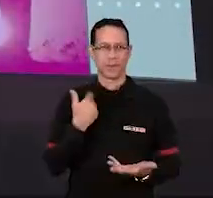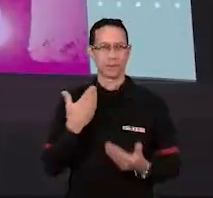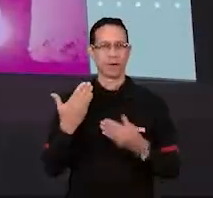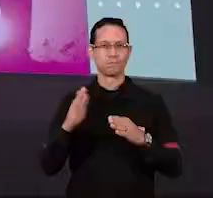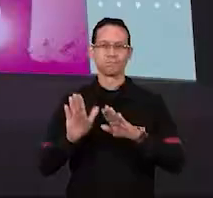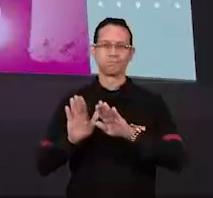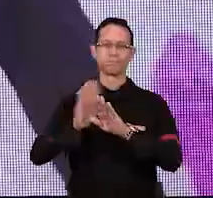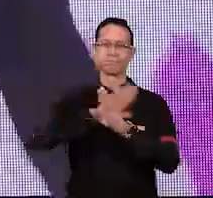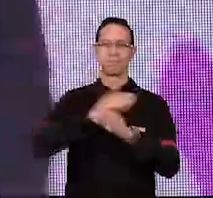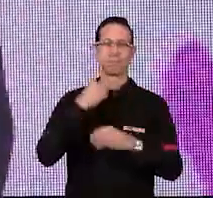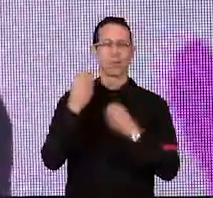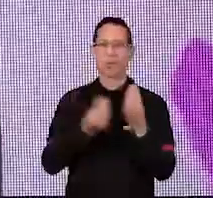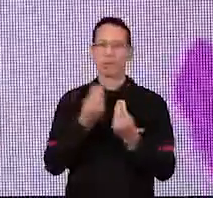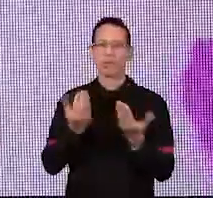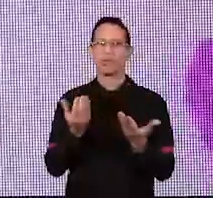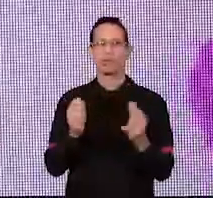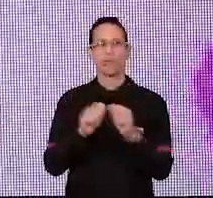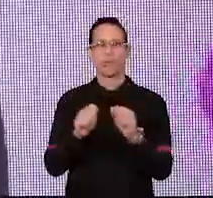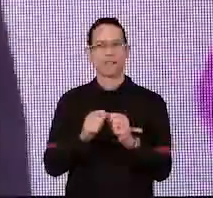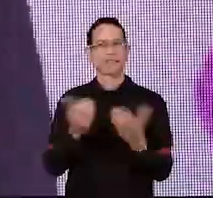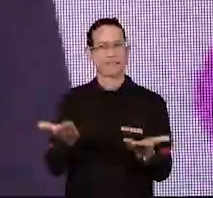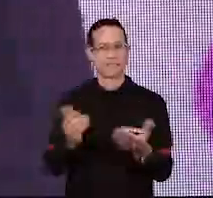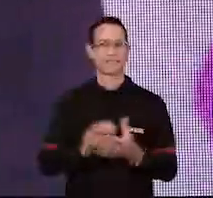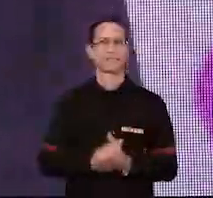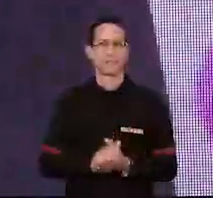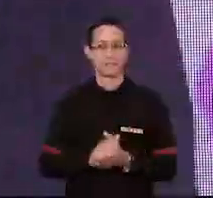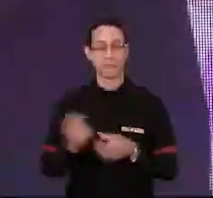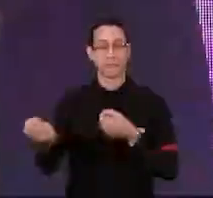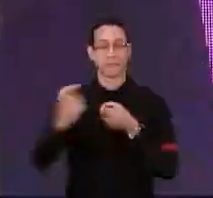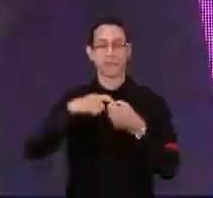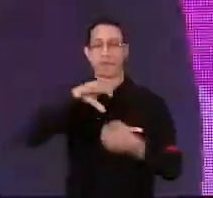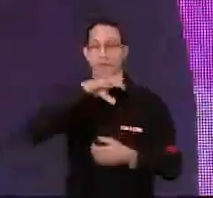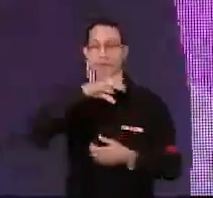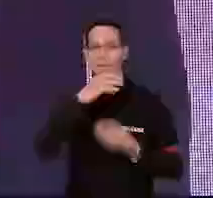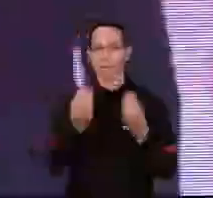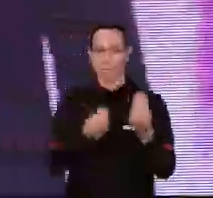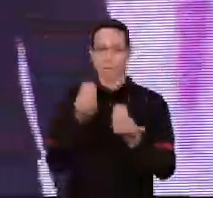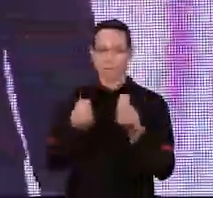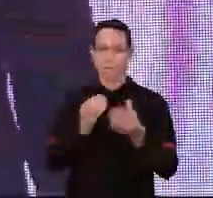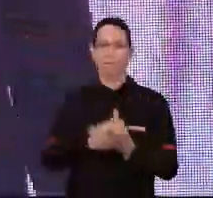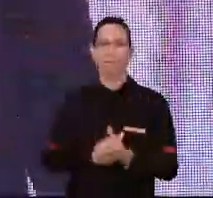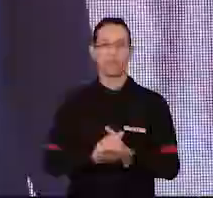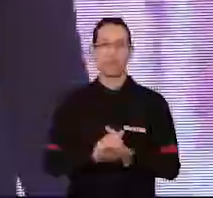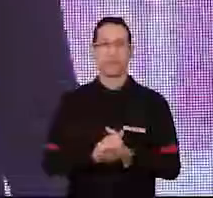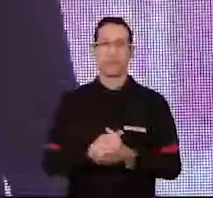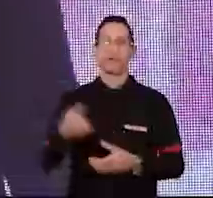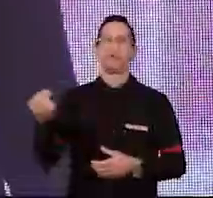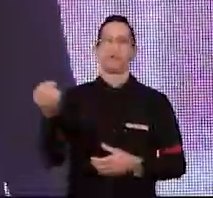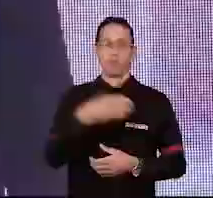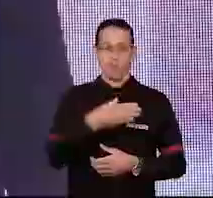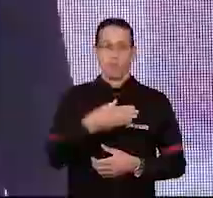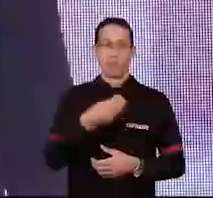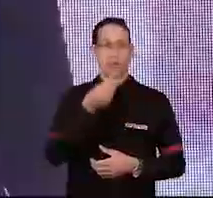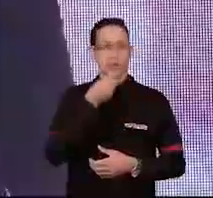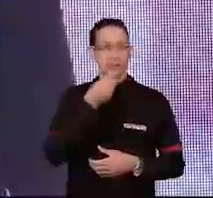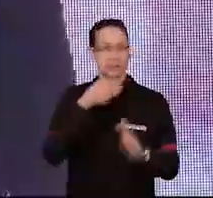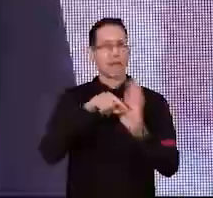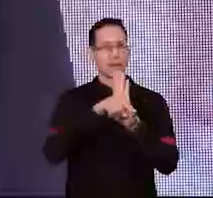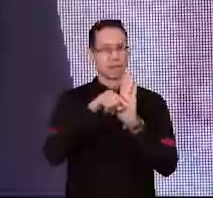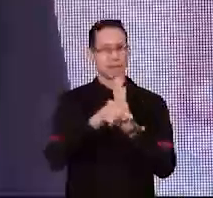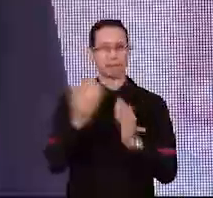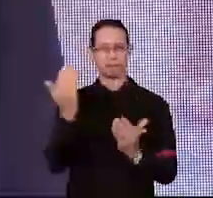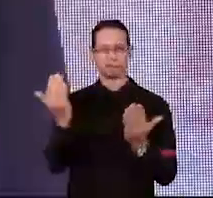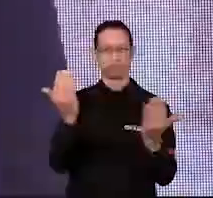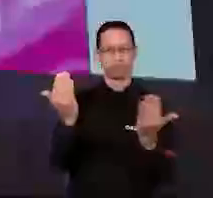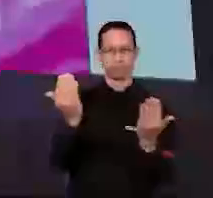selada. Completamente. E aí não tem o que fazer. E, inclusive, o retorno desse animal vai ser feito com um novo exame de imagem comparativo. Ele